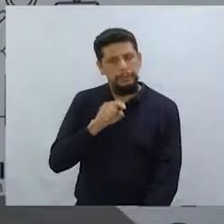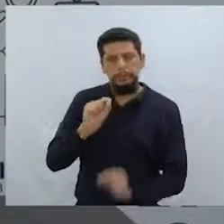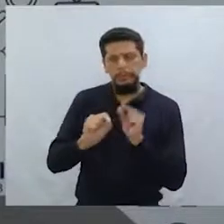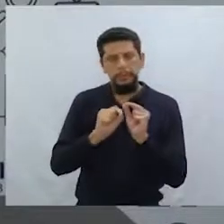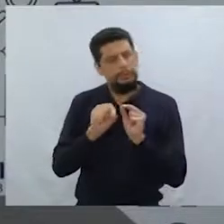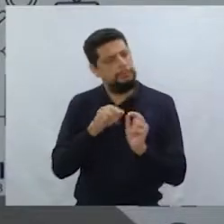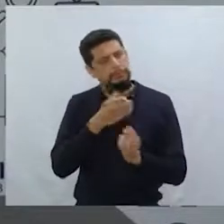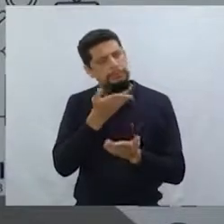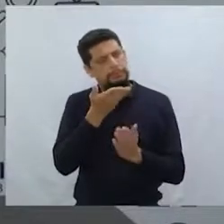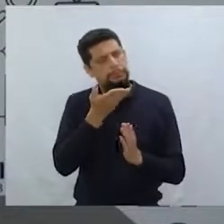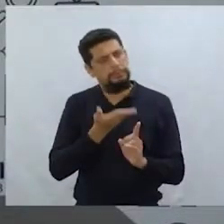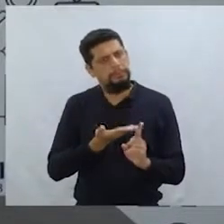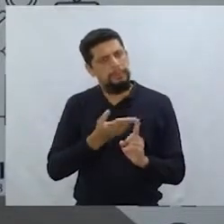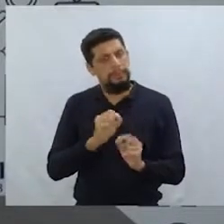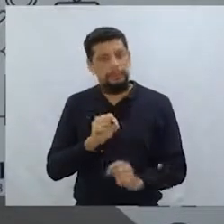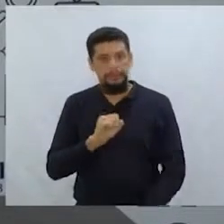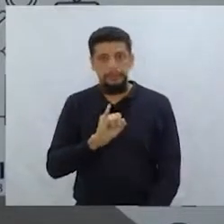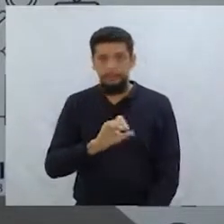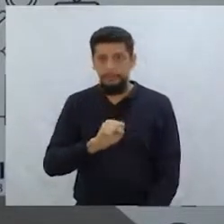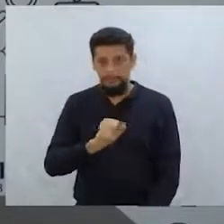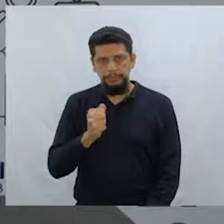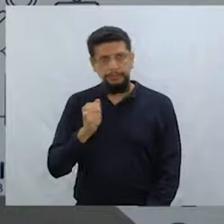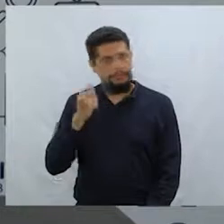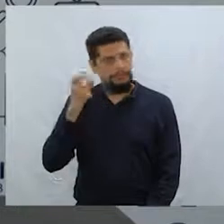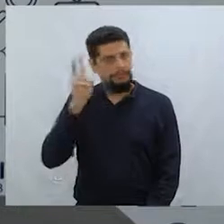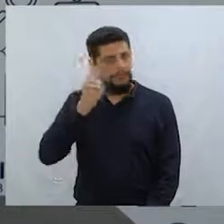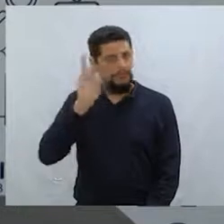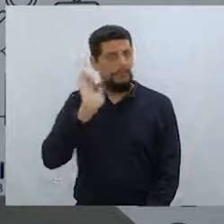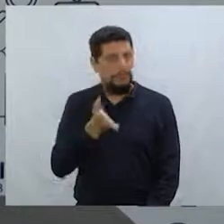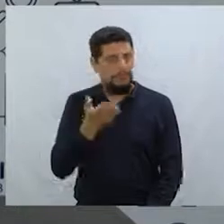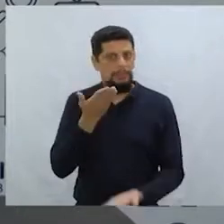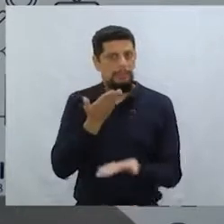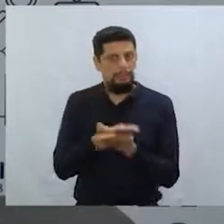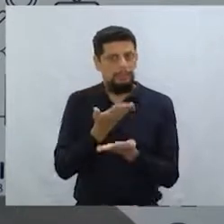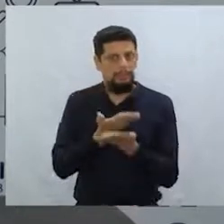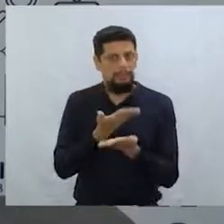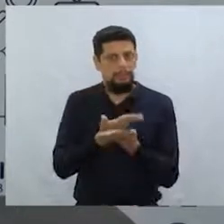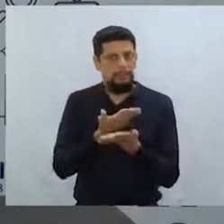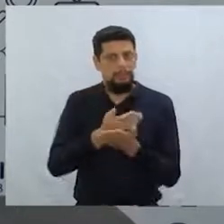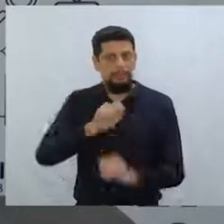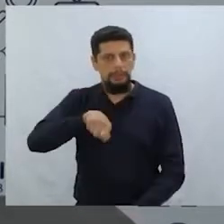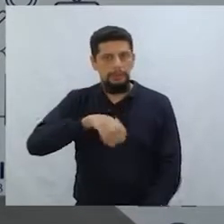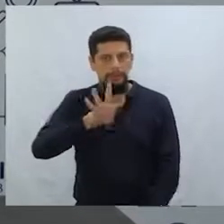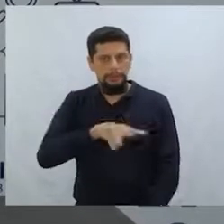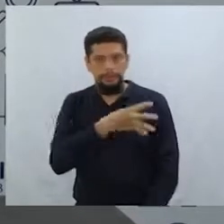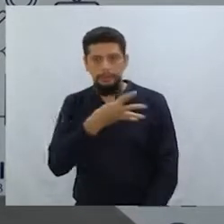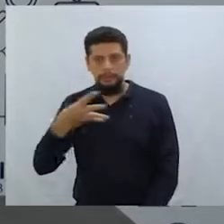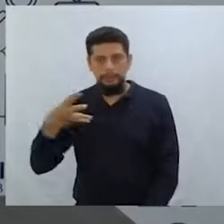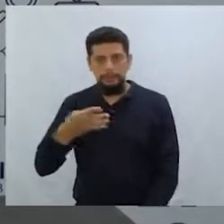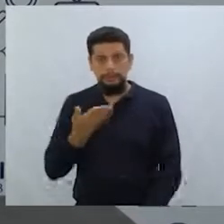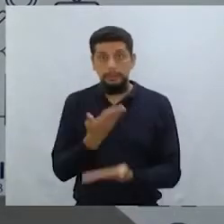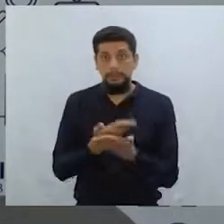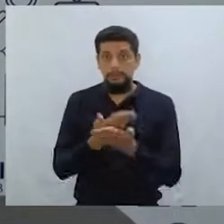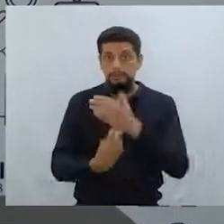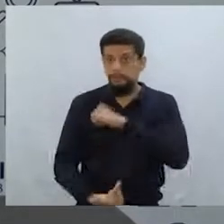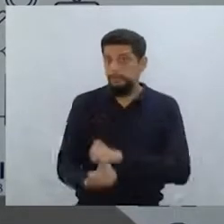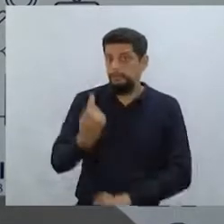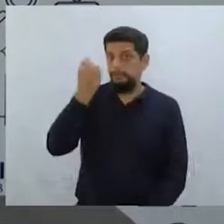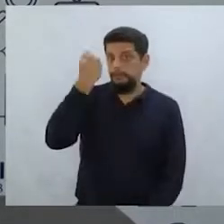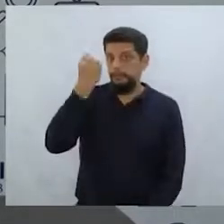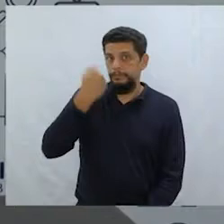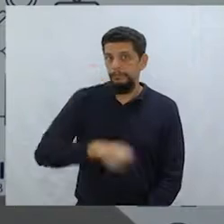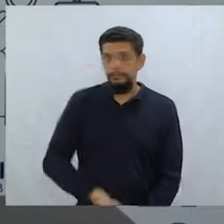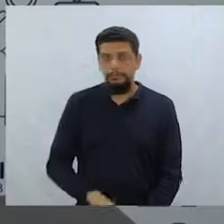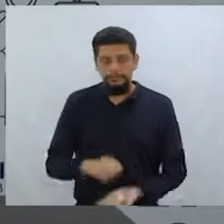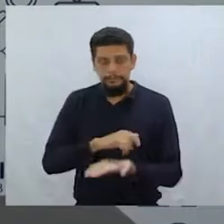que será isso? Isa, lembra que nós já trabalhamos alguma coisa sobre tabelas em uma aula